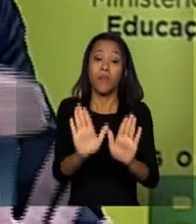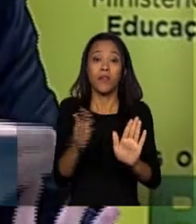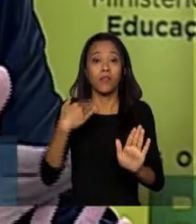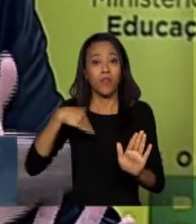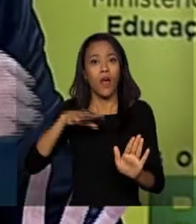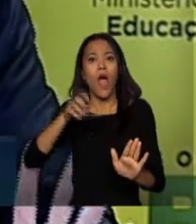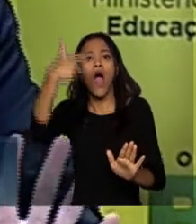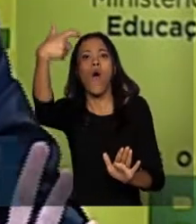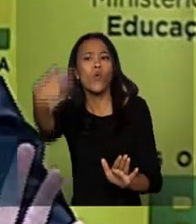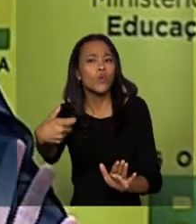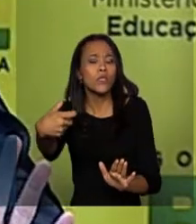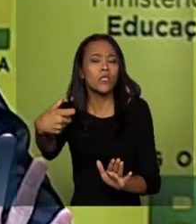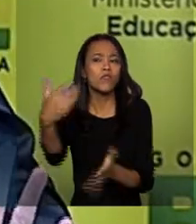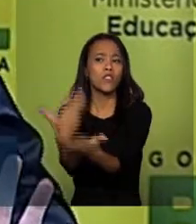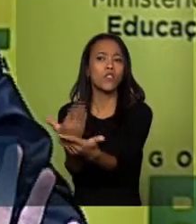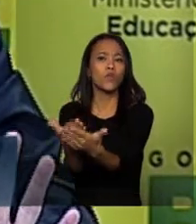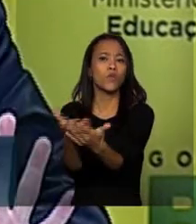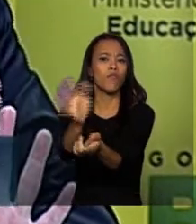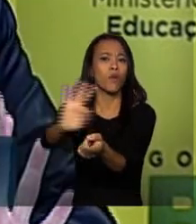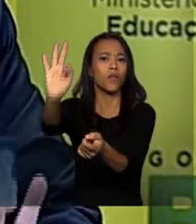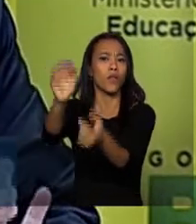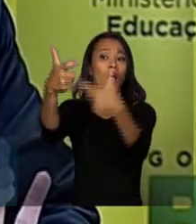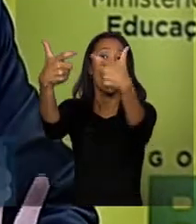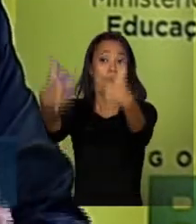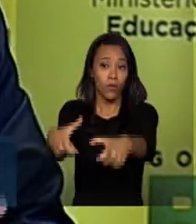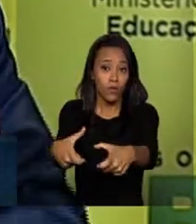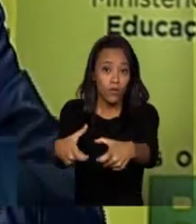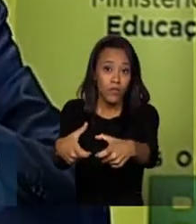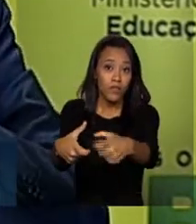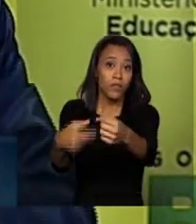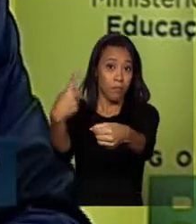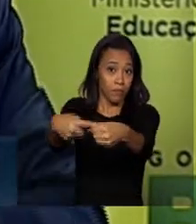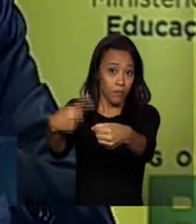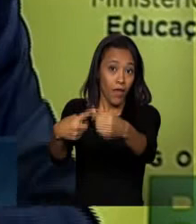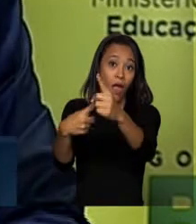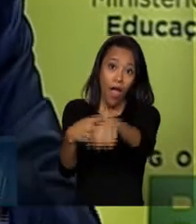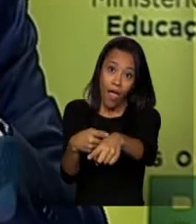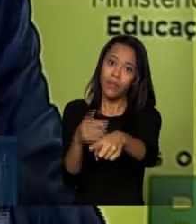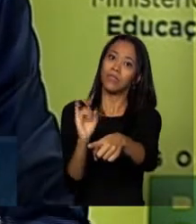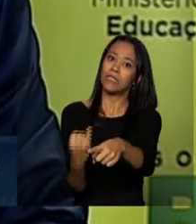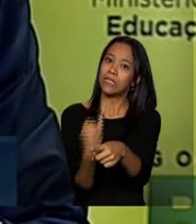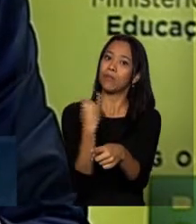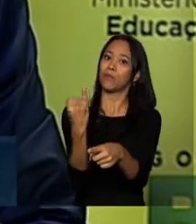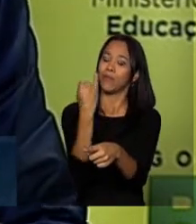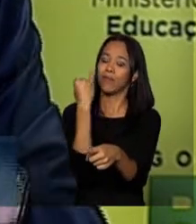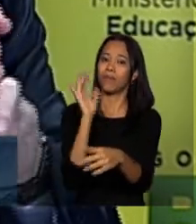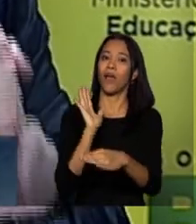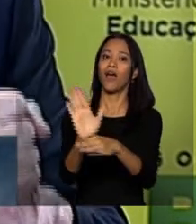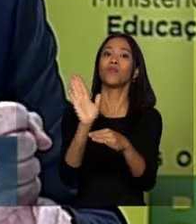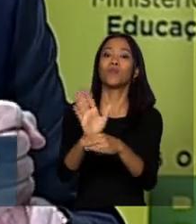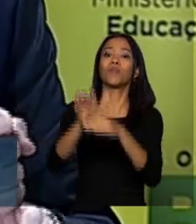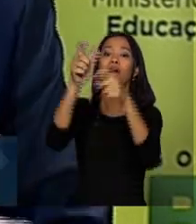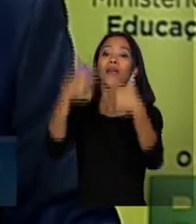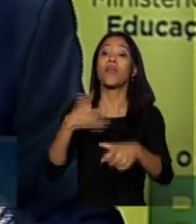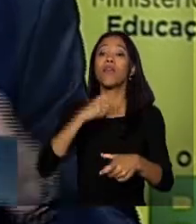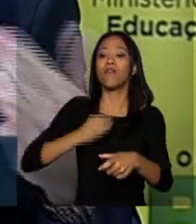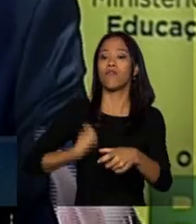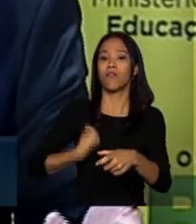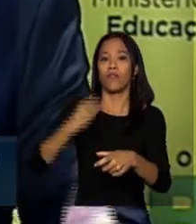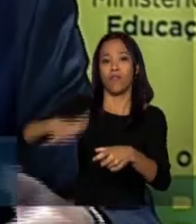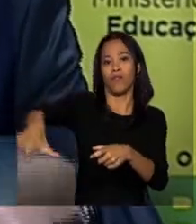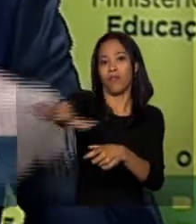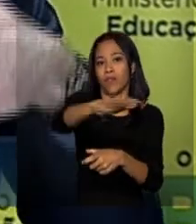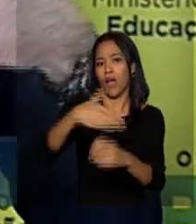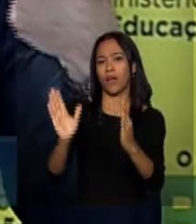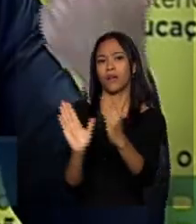que aonde ele faz a faculdade, aonde ele faz a residência, são fatores determinantes, não são os únicos.